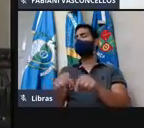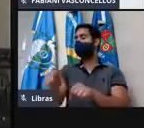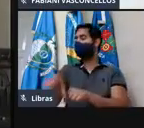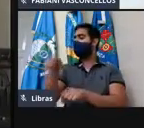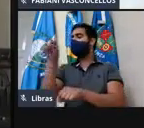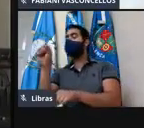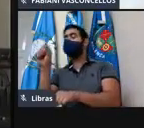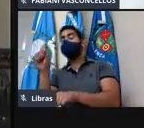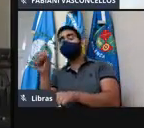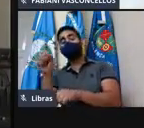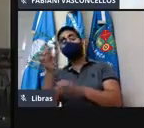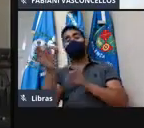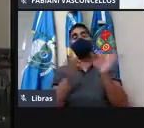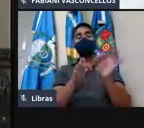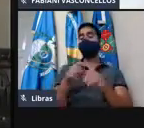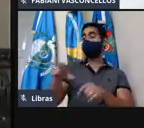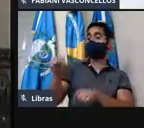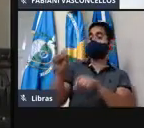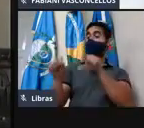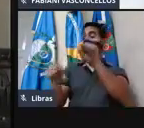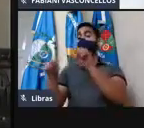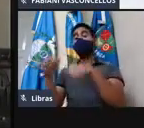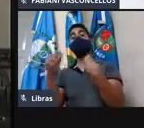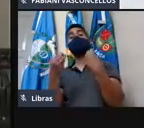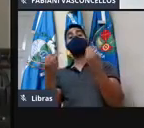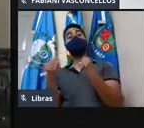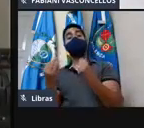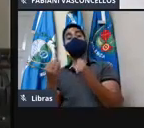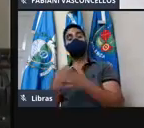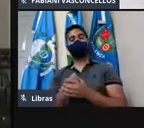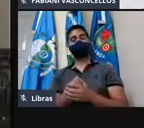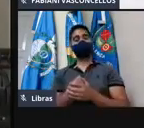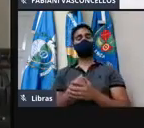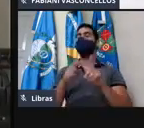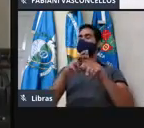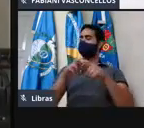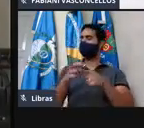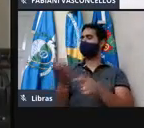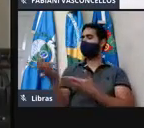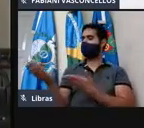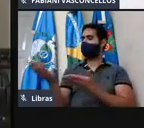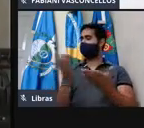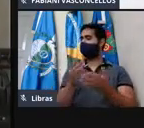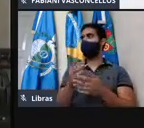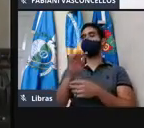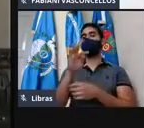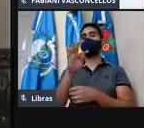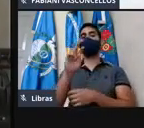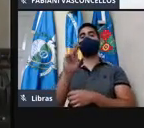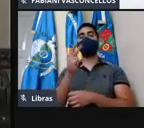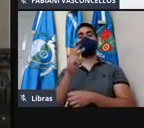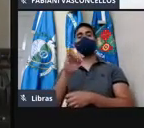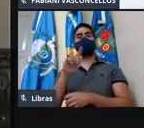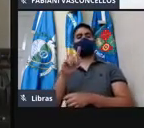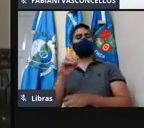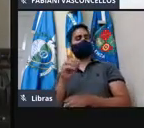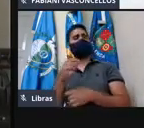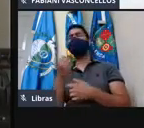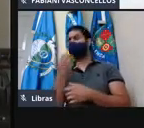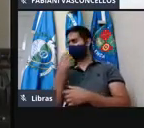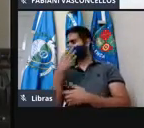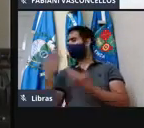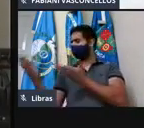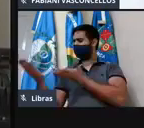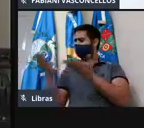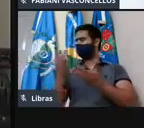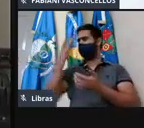escolher aquele ou esse artista. Então, o intuito de trazer o Tiago aqui, e até porque vai ser um prazer receber o Tiago, né, Maria do